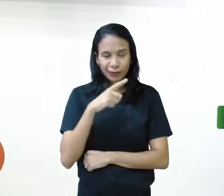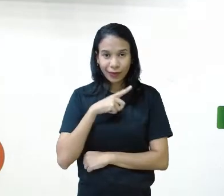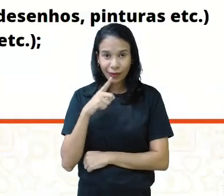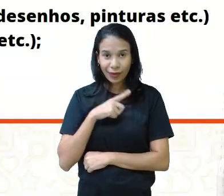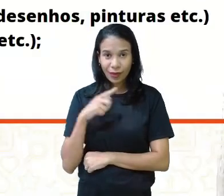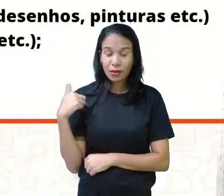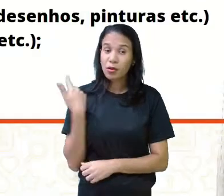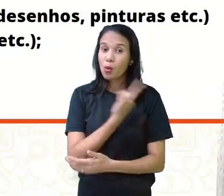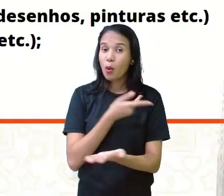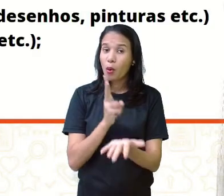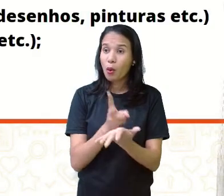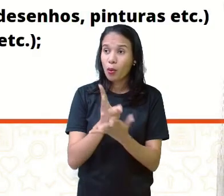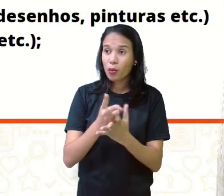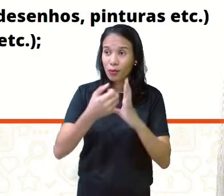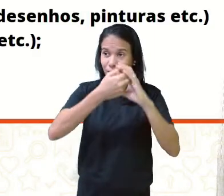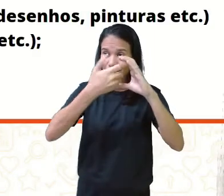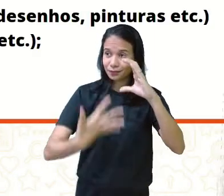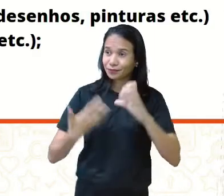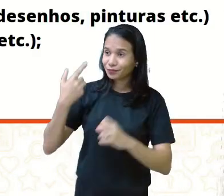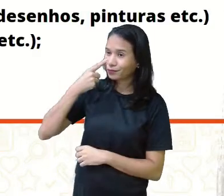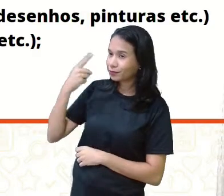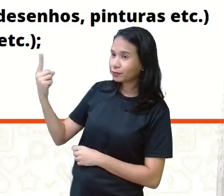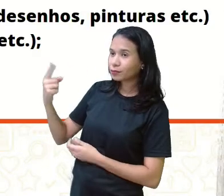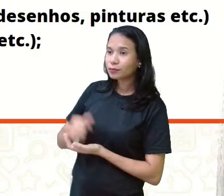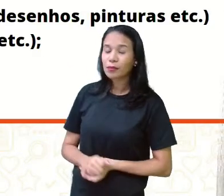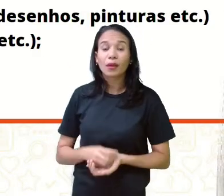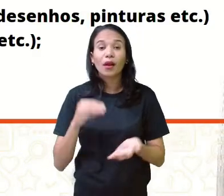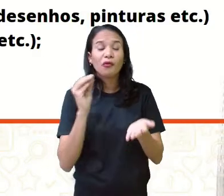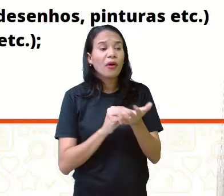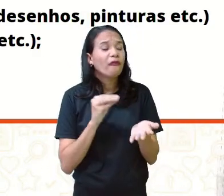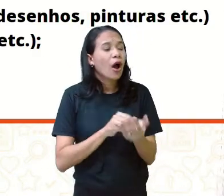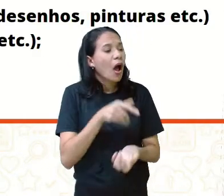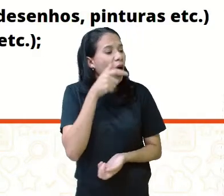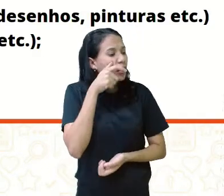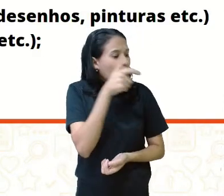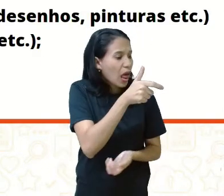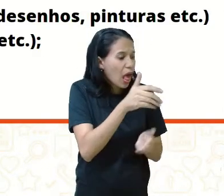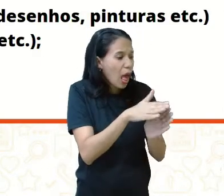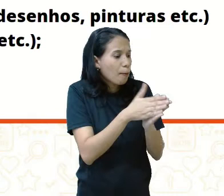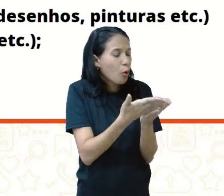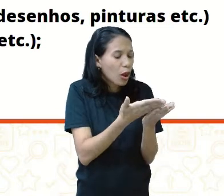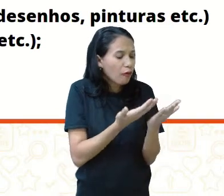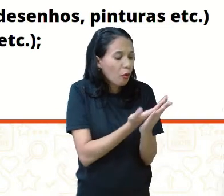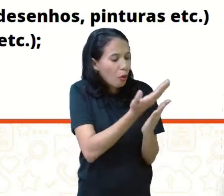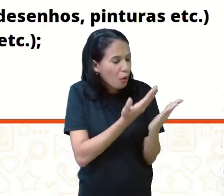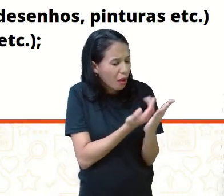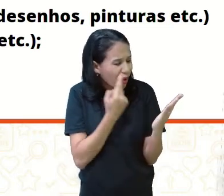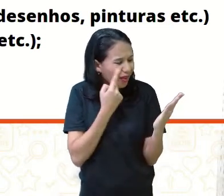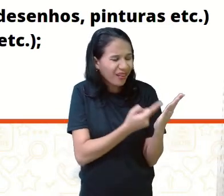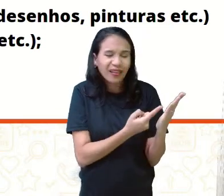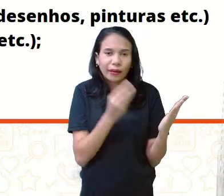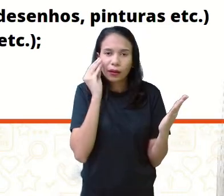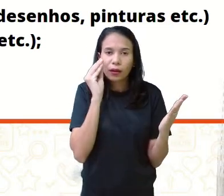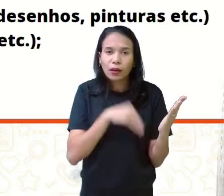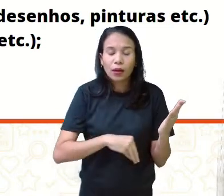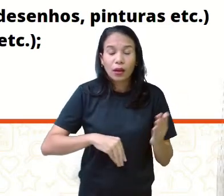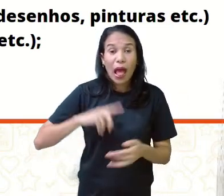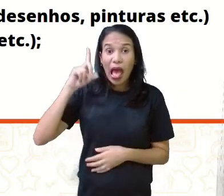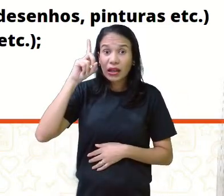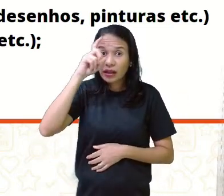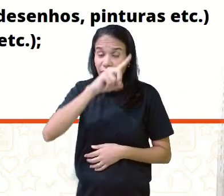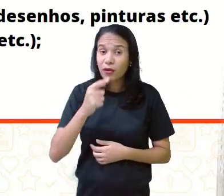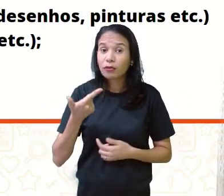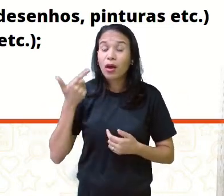vamos continuar com alguns sinais. Falta de interesse por livros impressos, dificuldade na aquisição